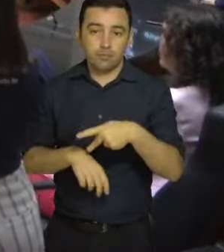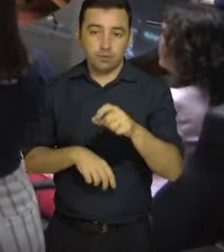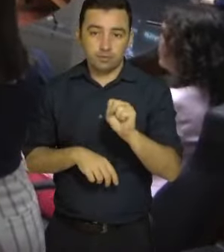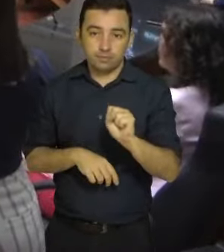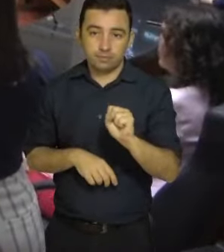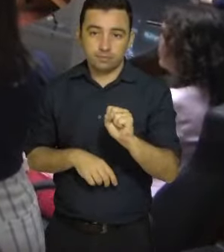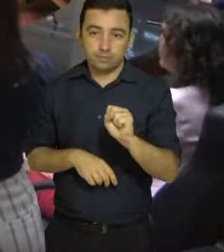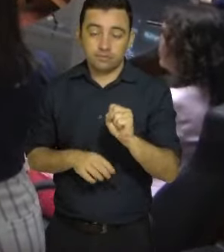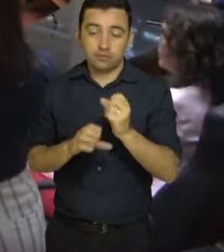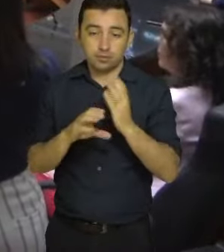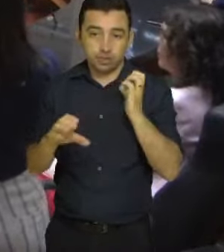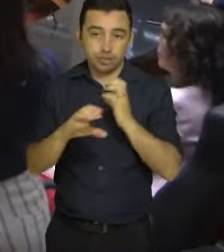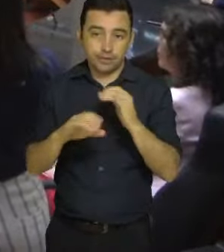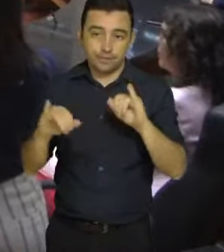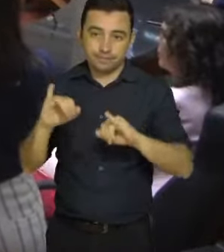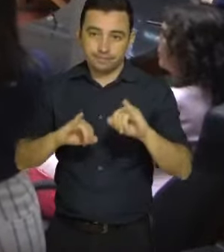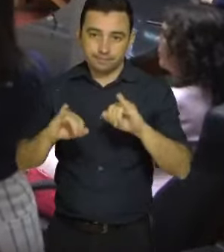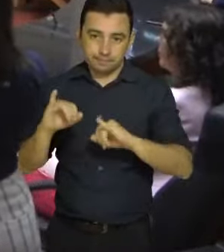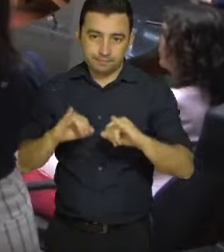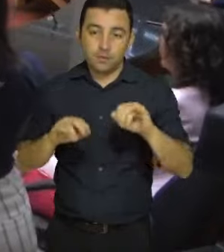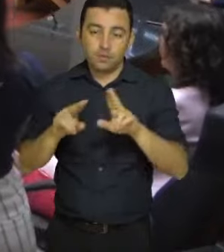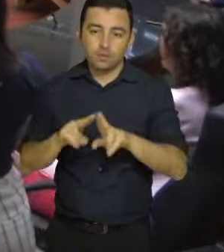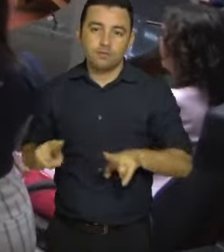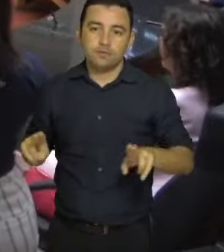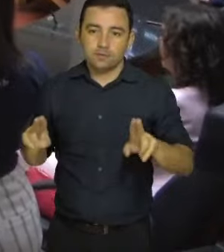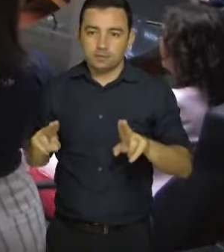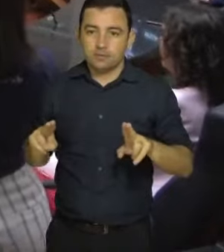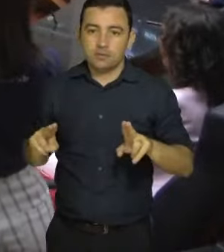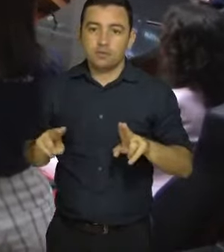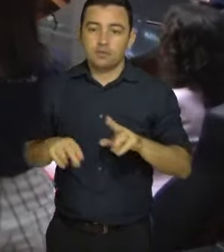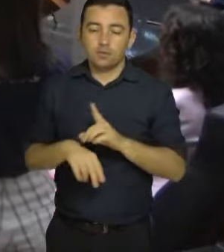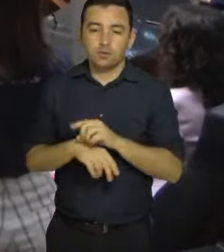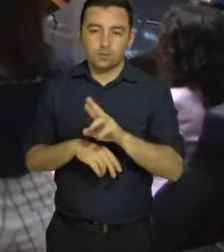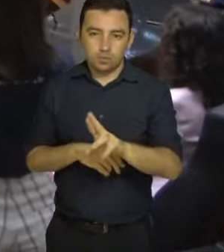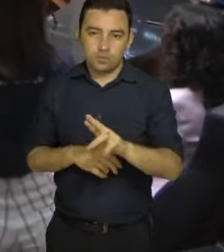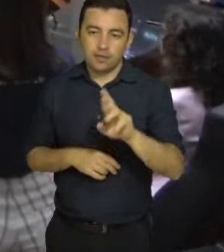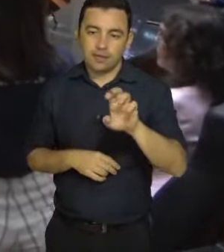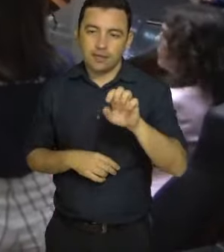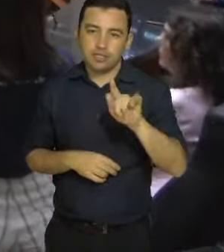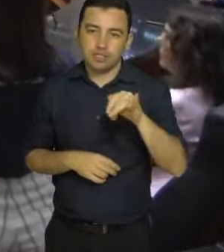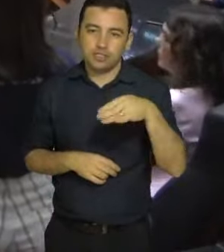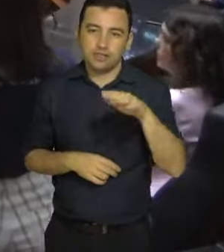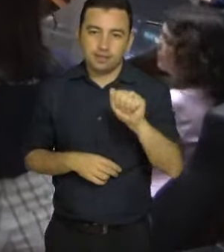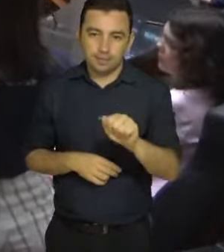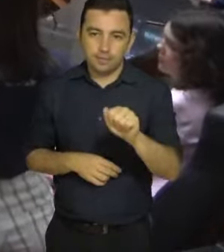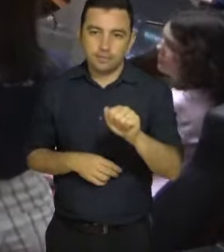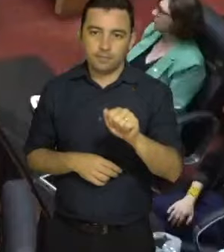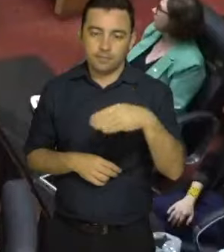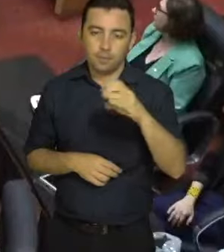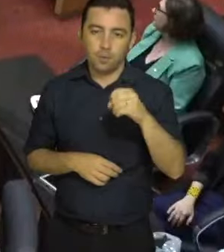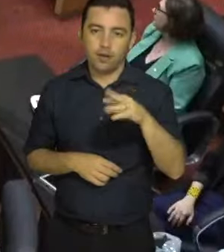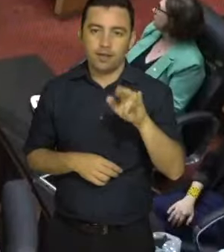em Engenharia Química da UFSC, doutora Regina de Fátima Peralta Muniz Moreira.